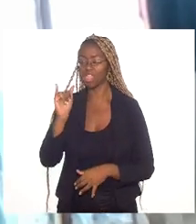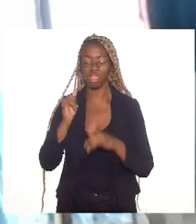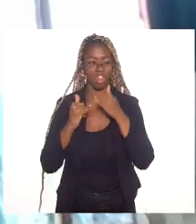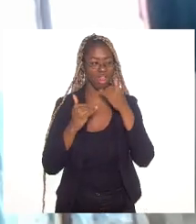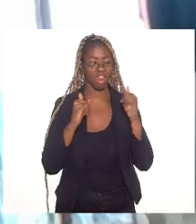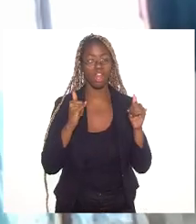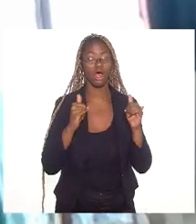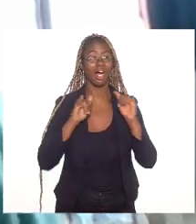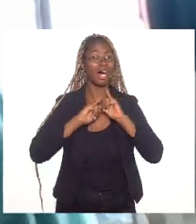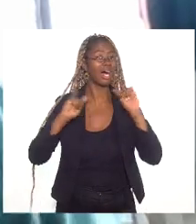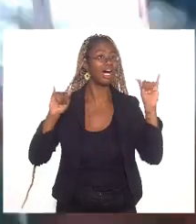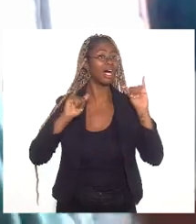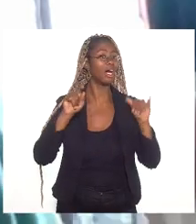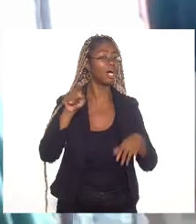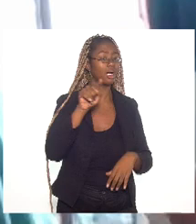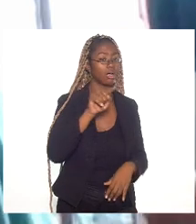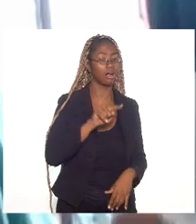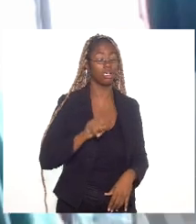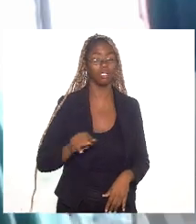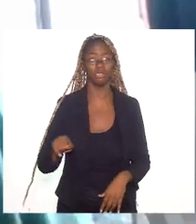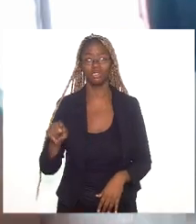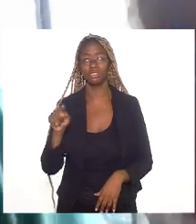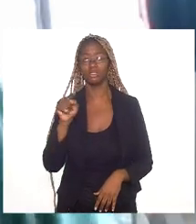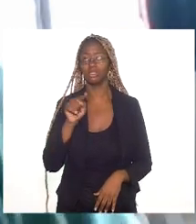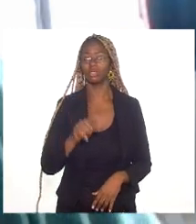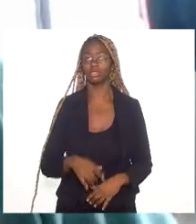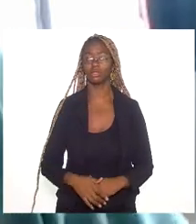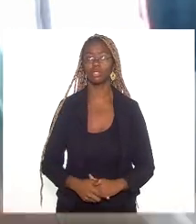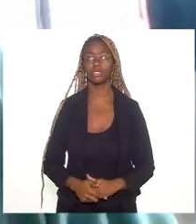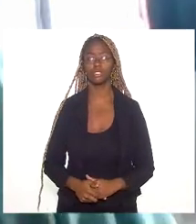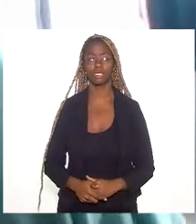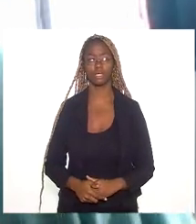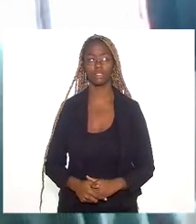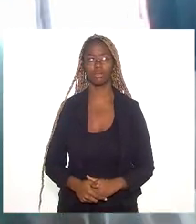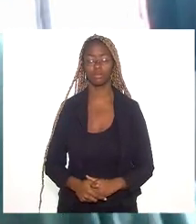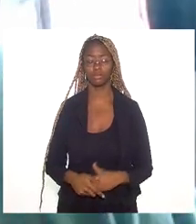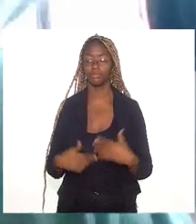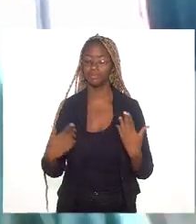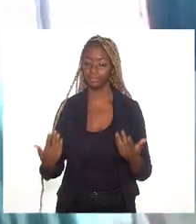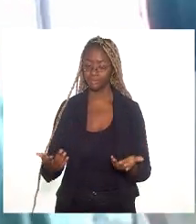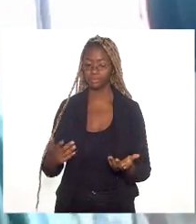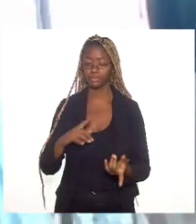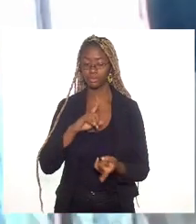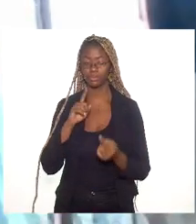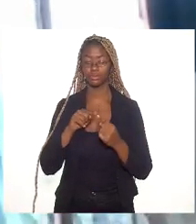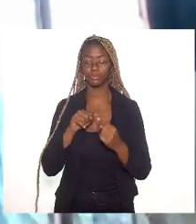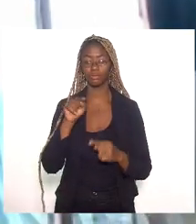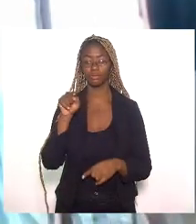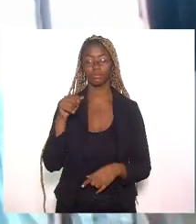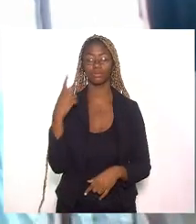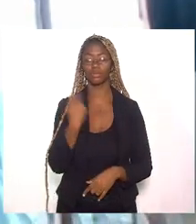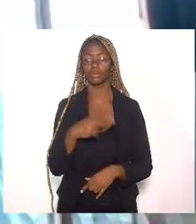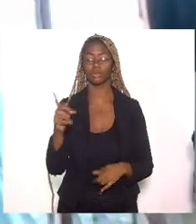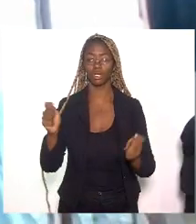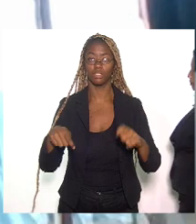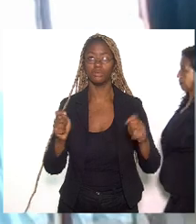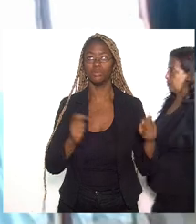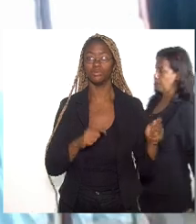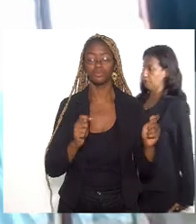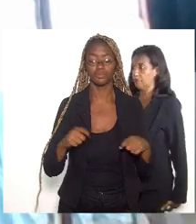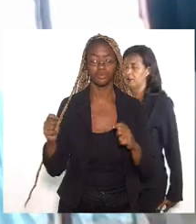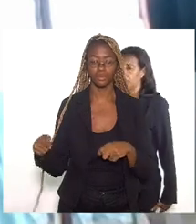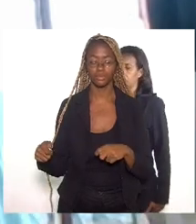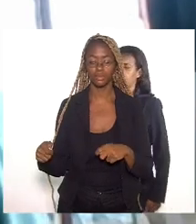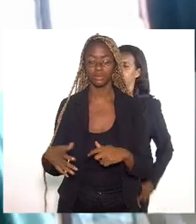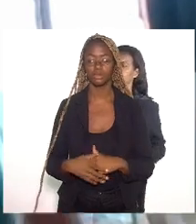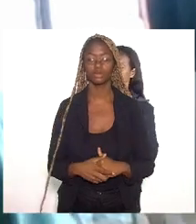para isso. Então, ficava um princípio geral dizendo que cada município vai regular segundo a sua competência